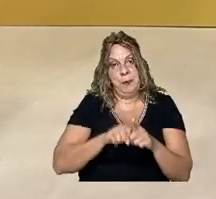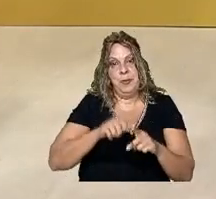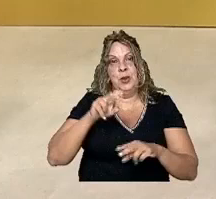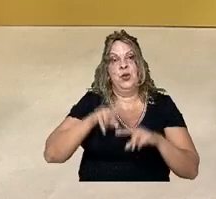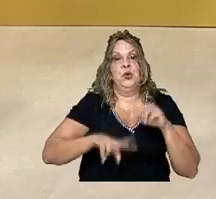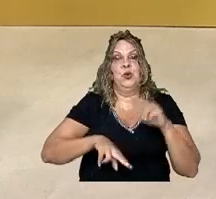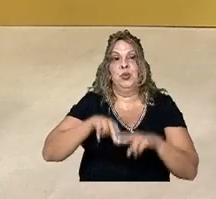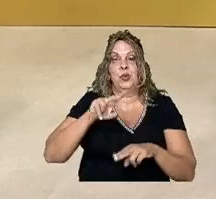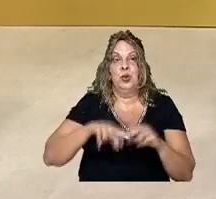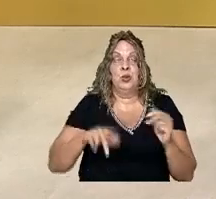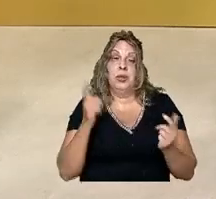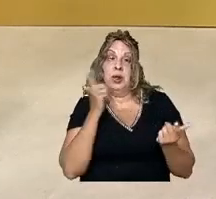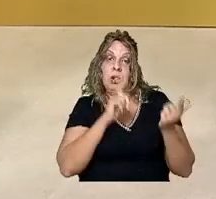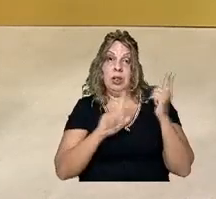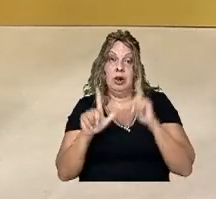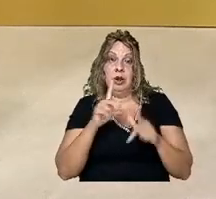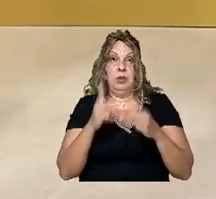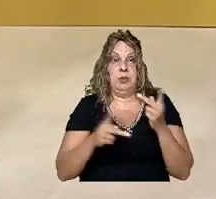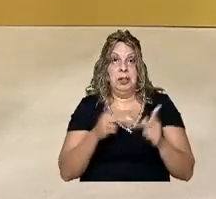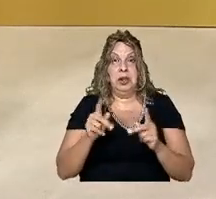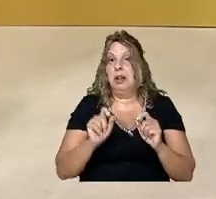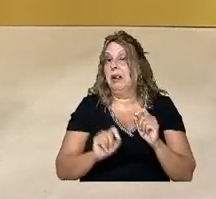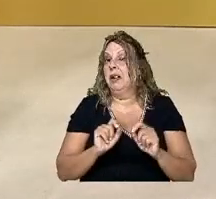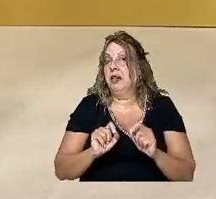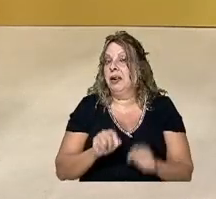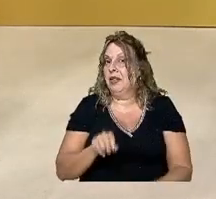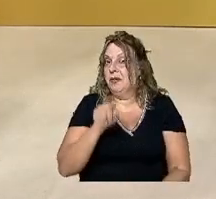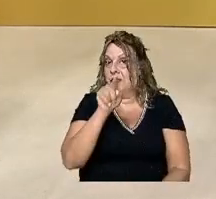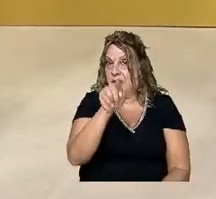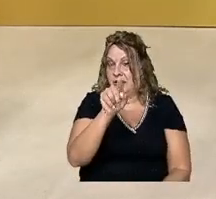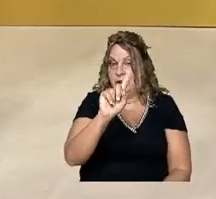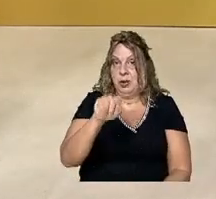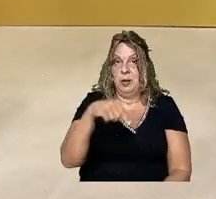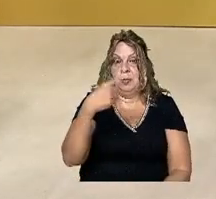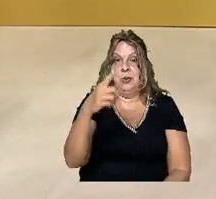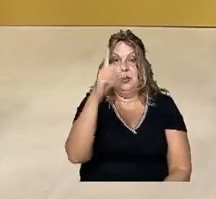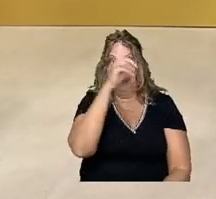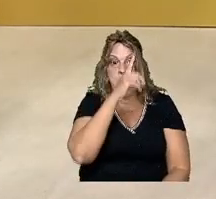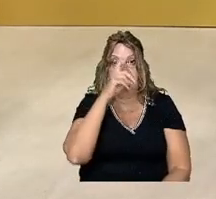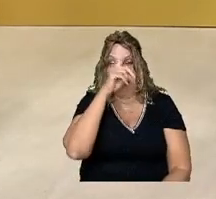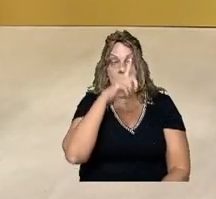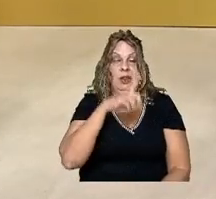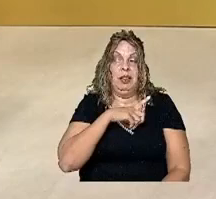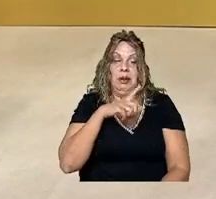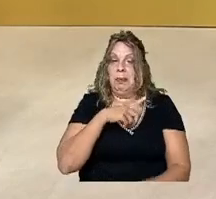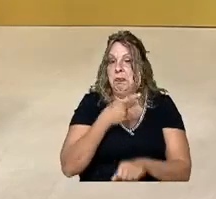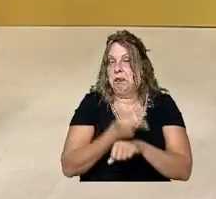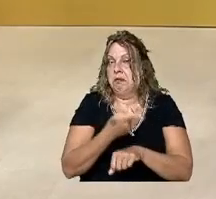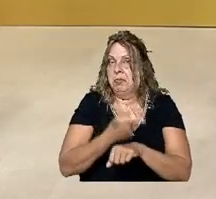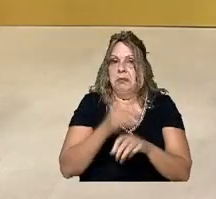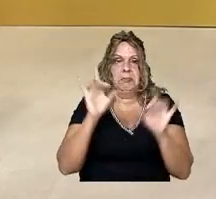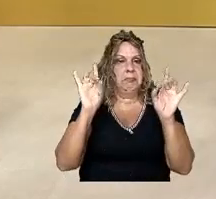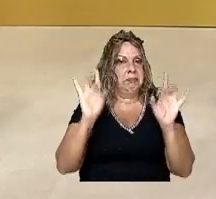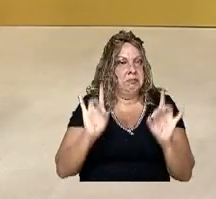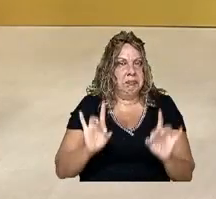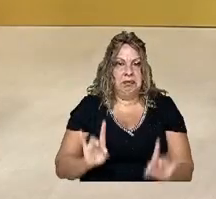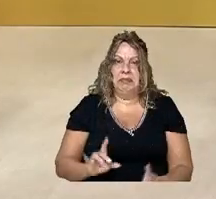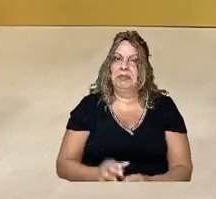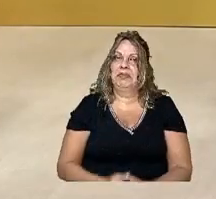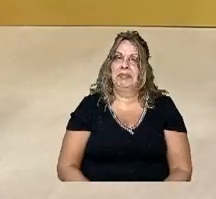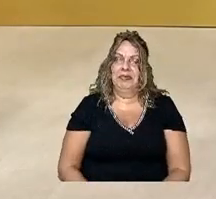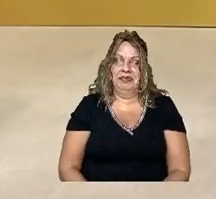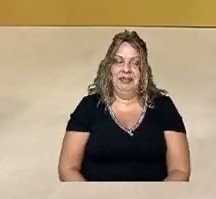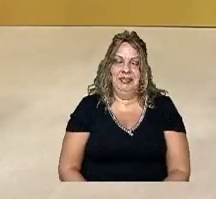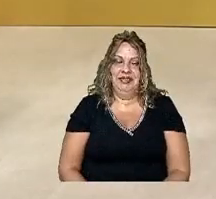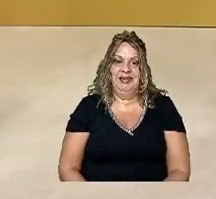você. E tem, ó, uma premiação super bacana no próximo domingo. Afinal de contas, o mês de aniversário, todo domingo é dia de